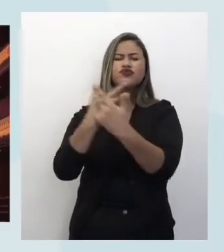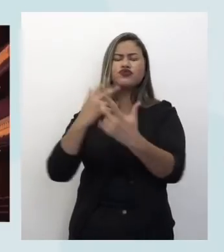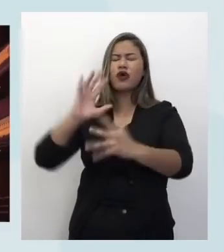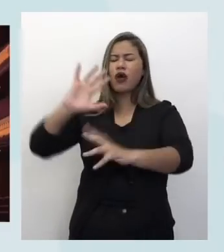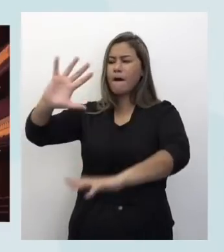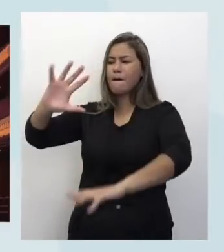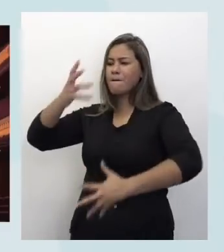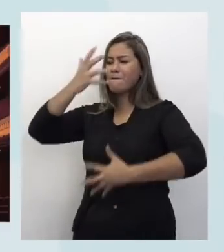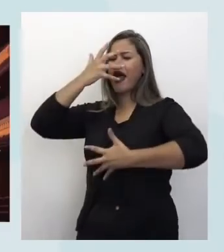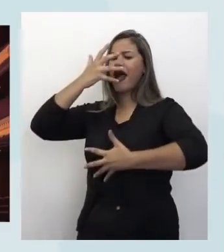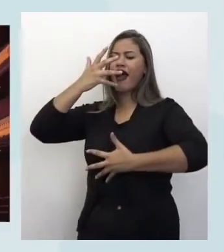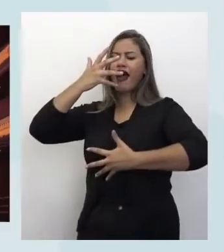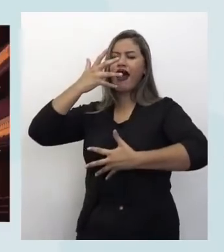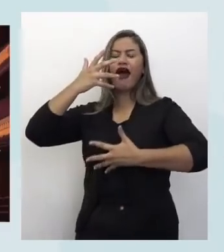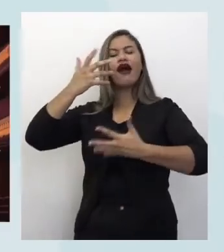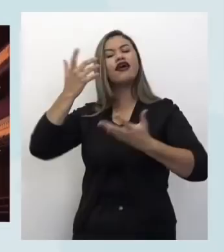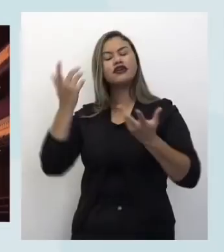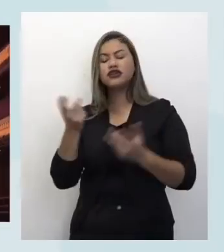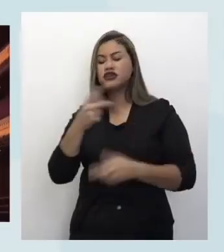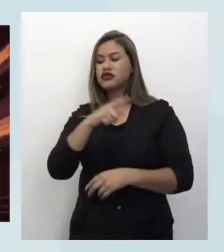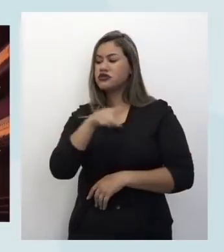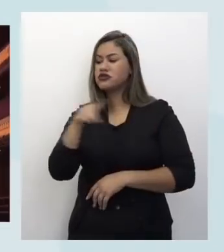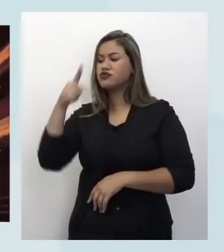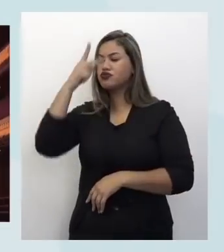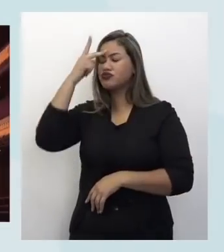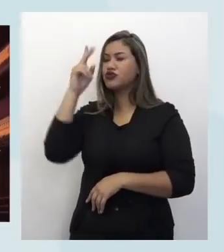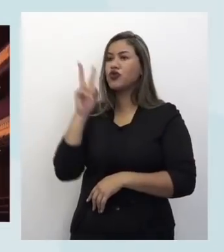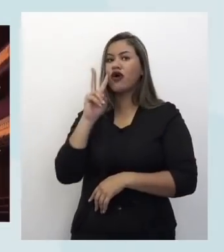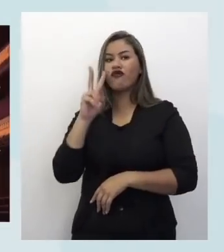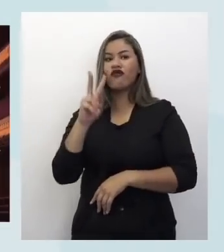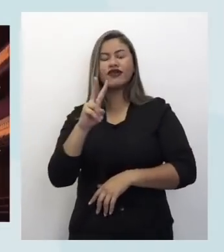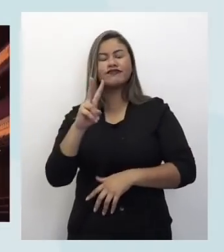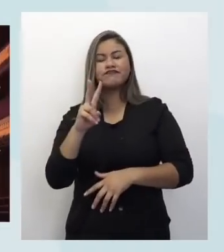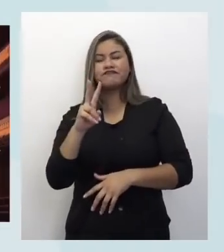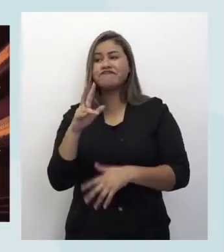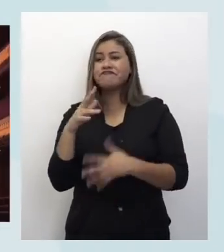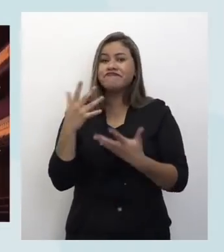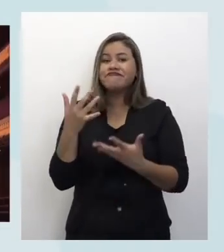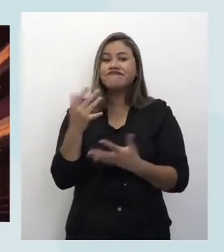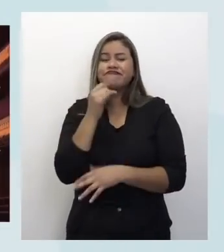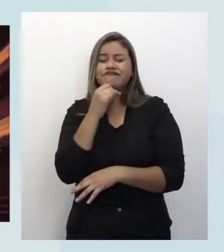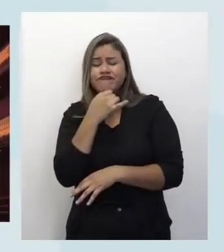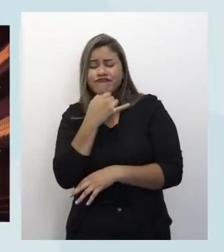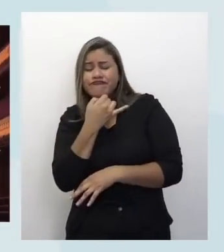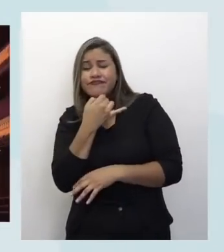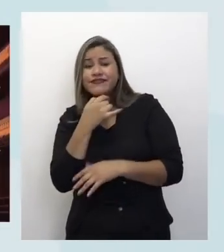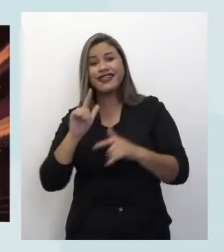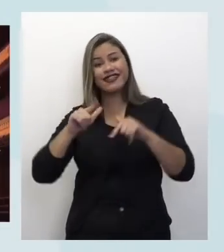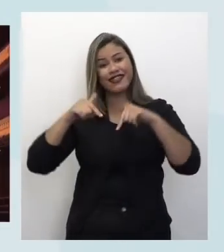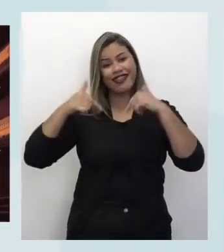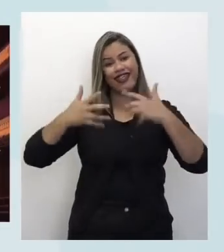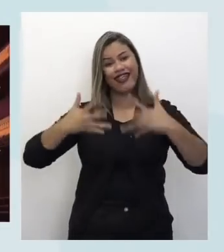muitas reações no público. Tristeza, alegria, risos, tá certo?